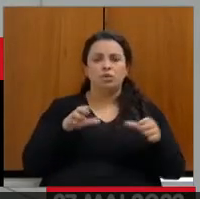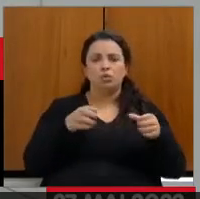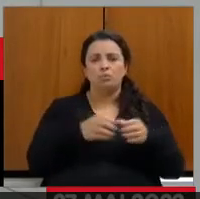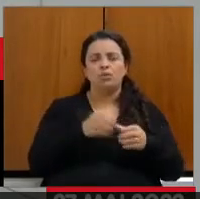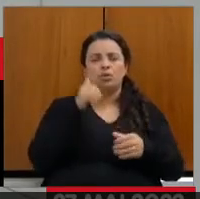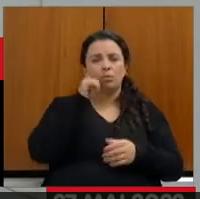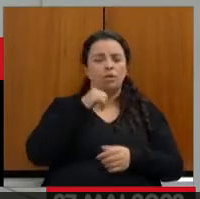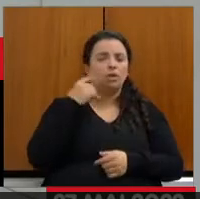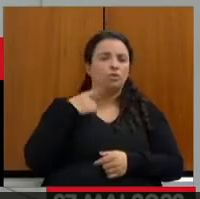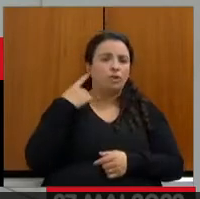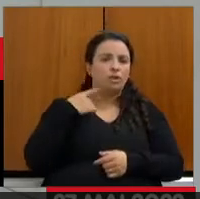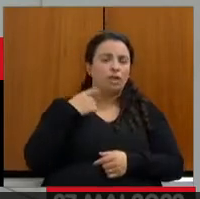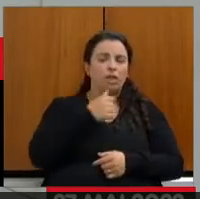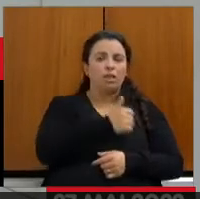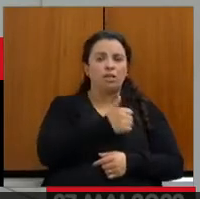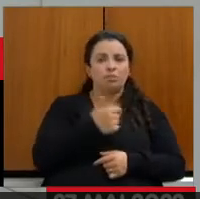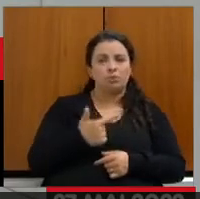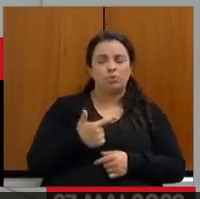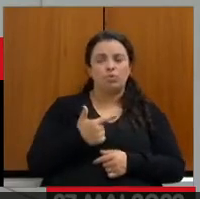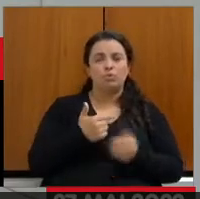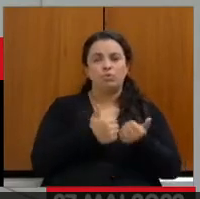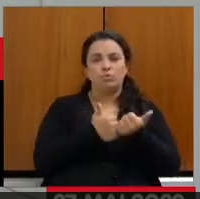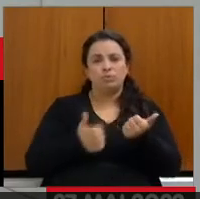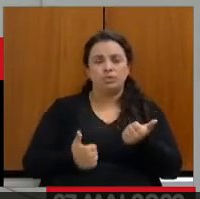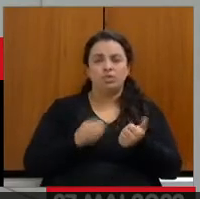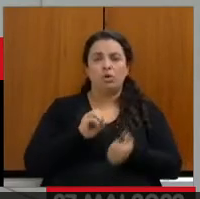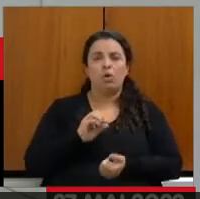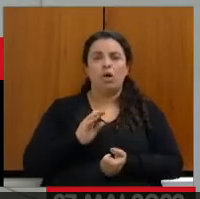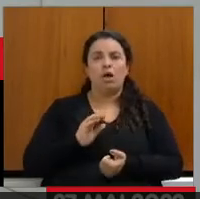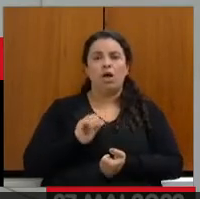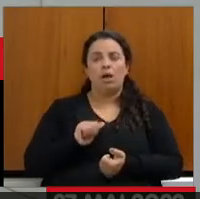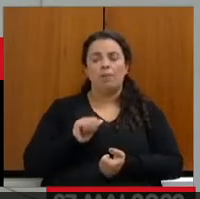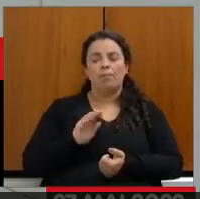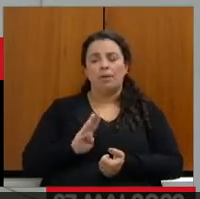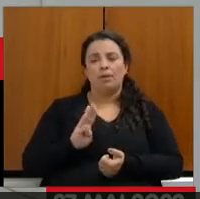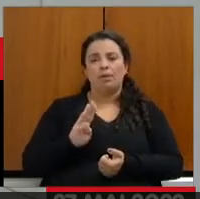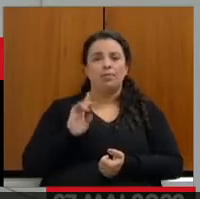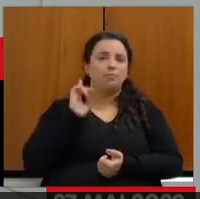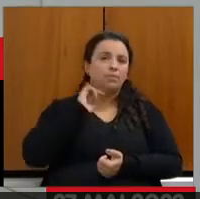12ª subseção da OAB Minas Gerais e